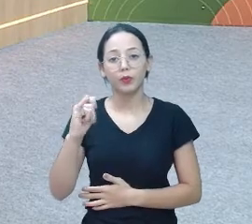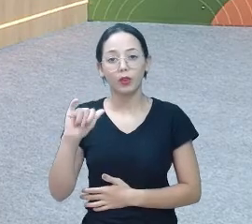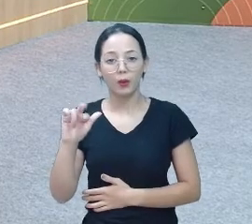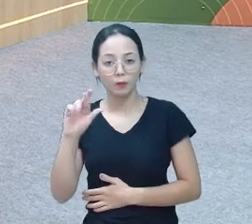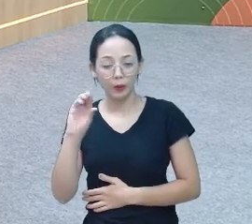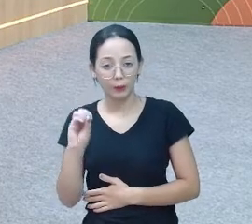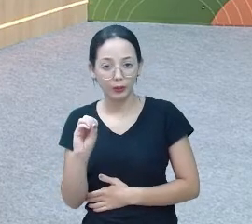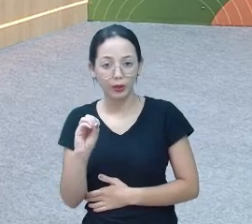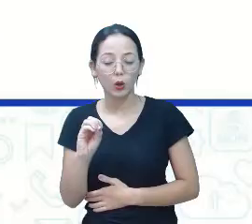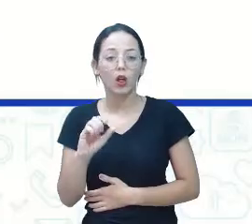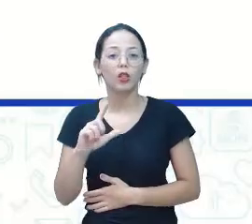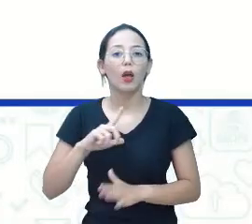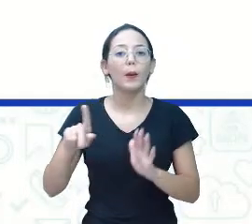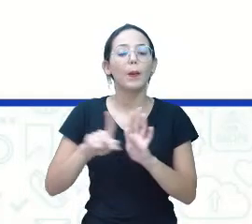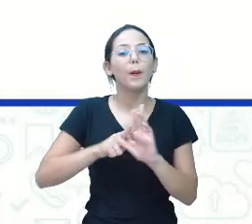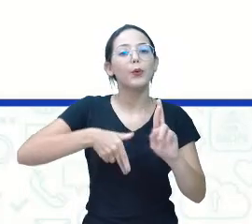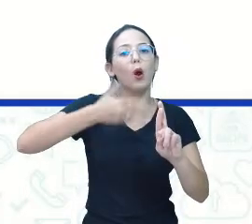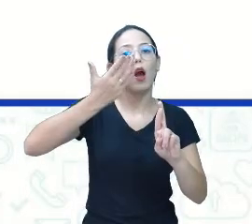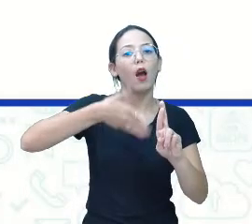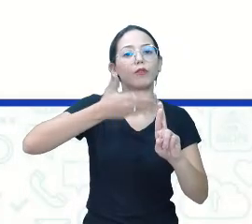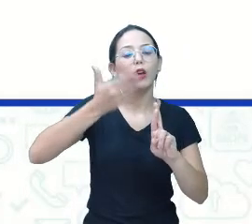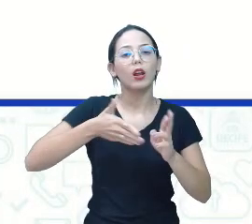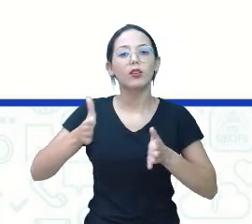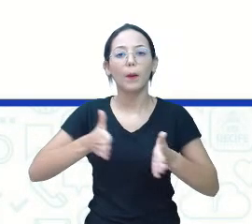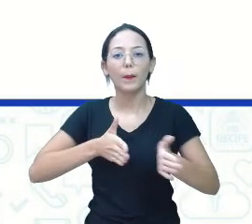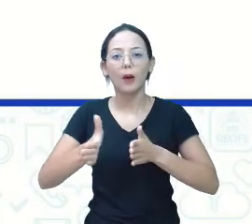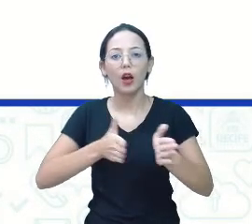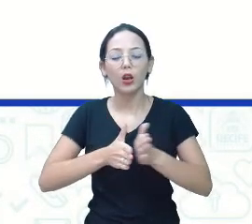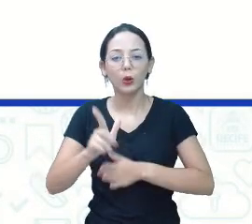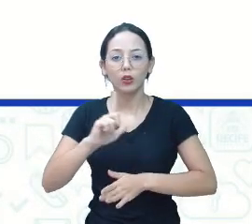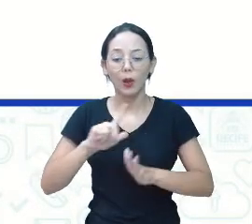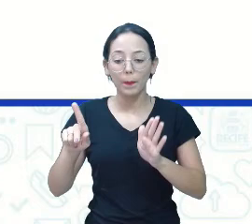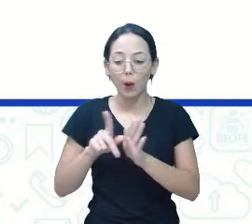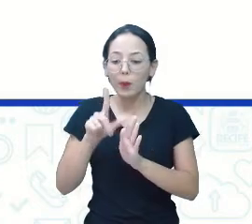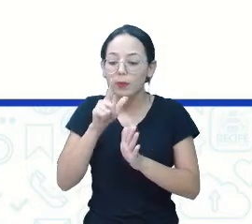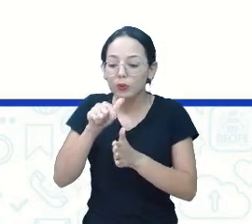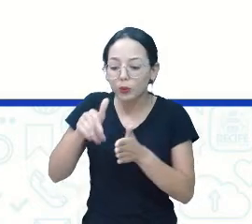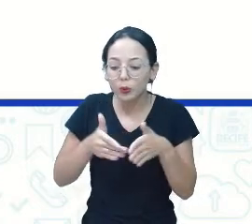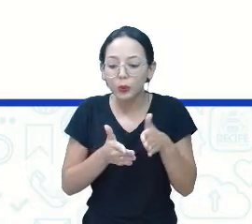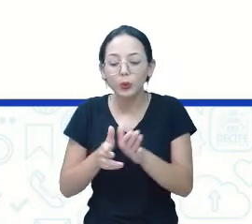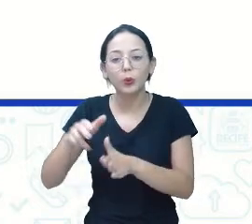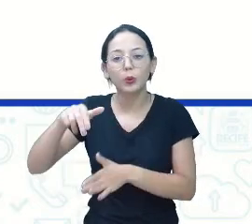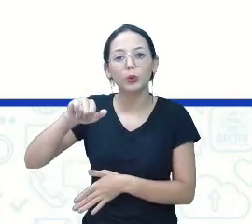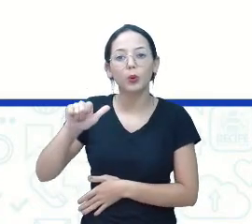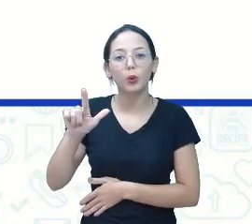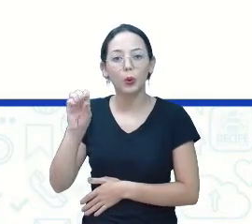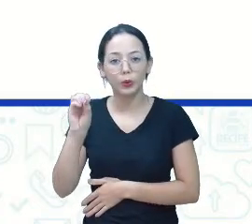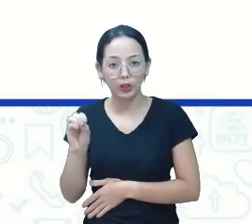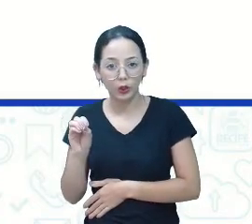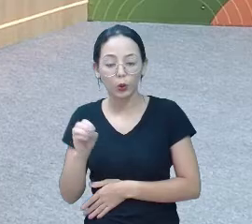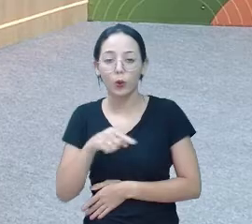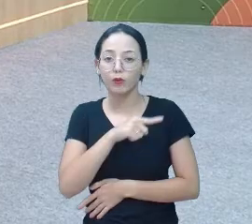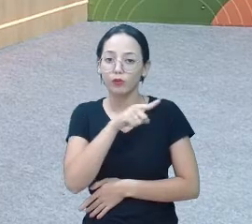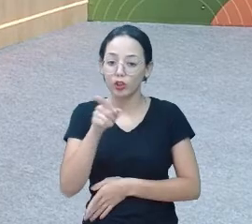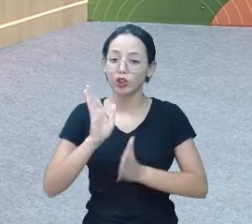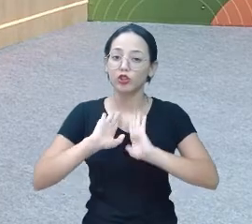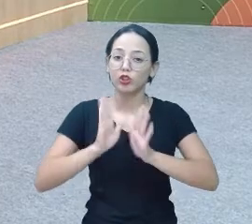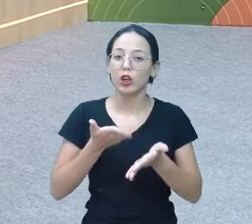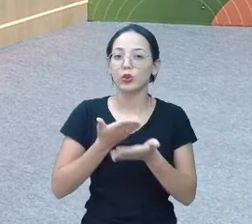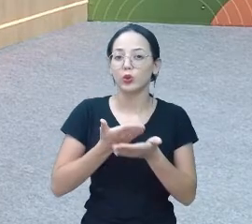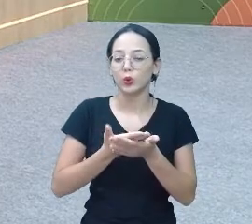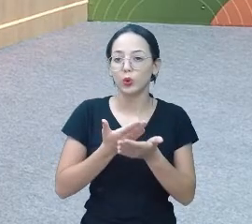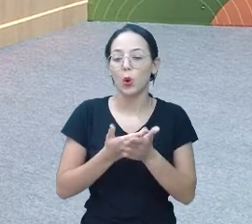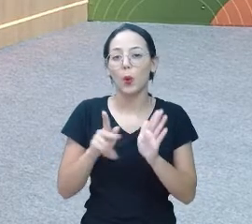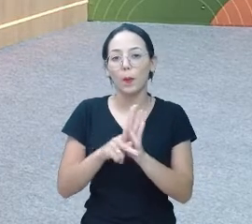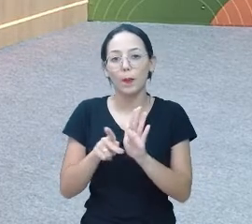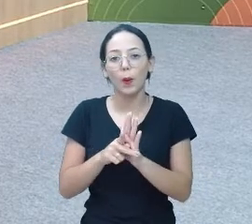ao período em que, as margens do rio Nilo, tá certo? Provavelmente você já estudou alguma coisa sobre o